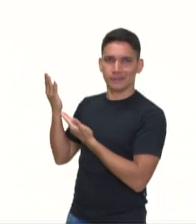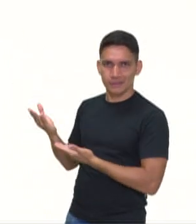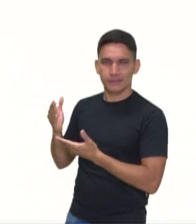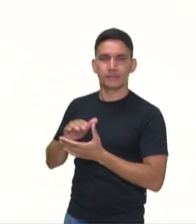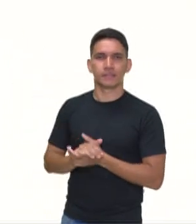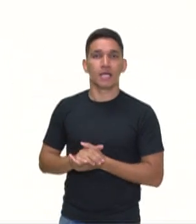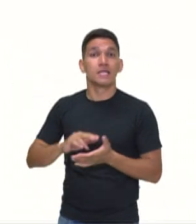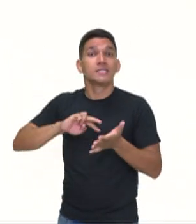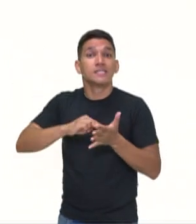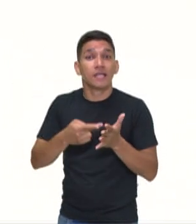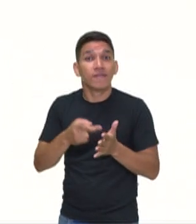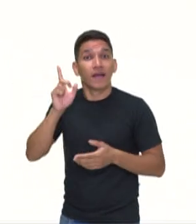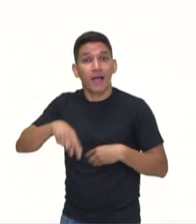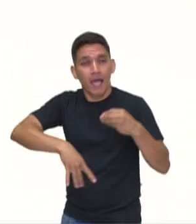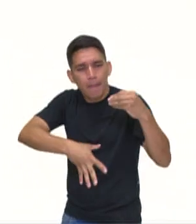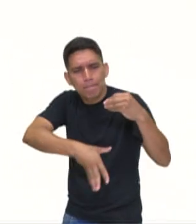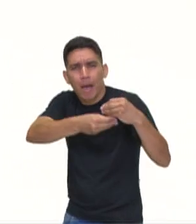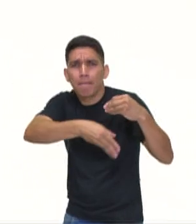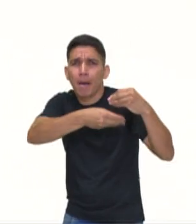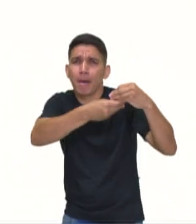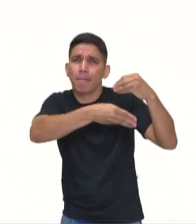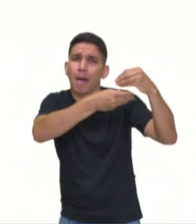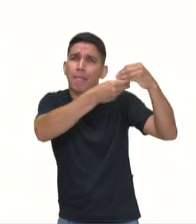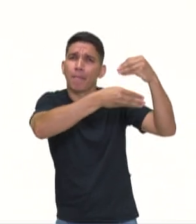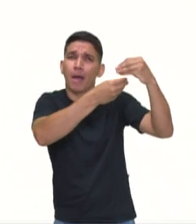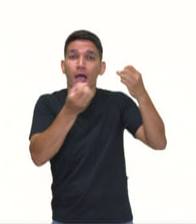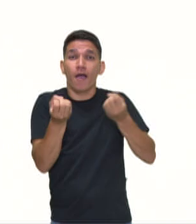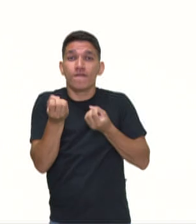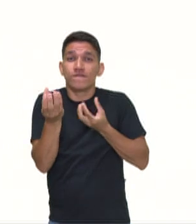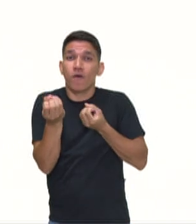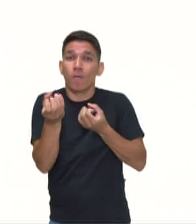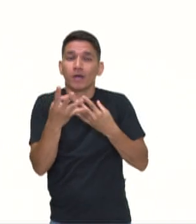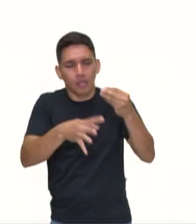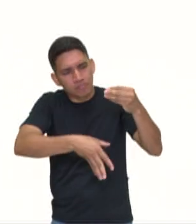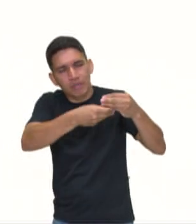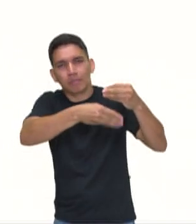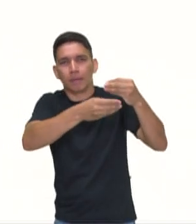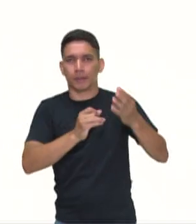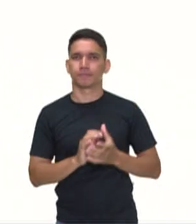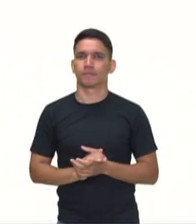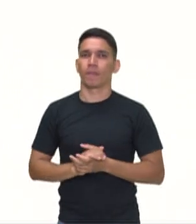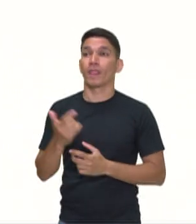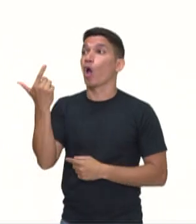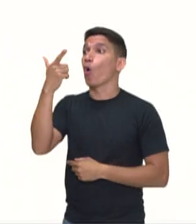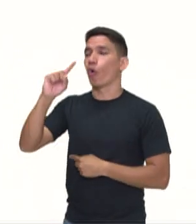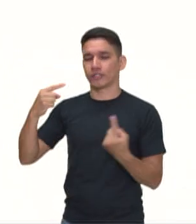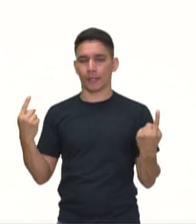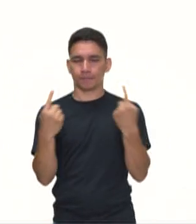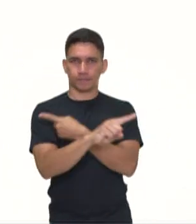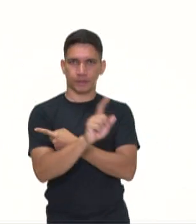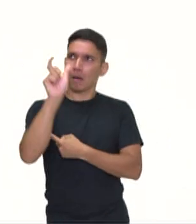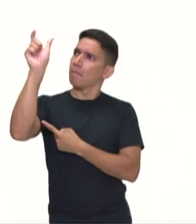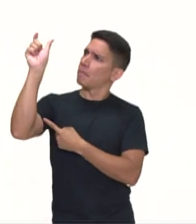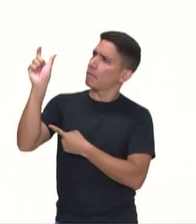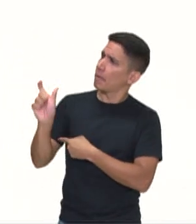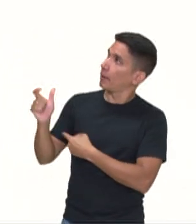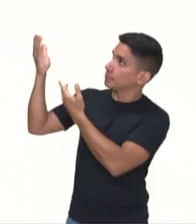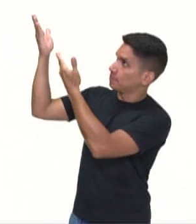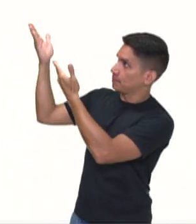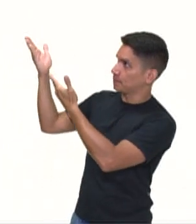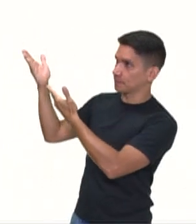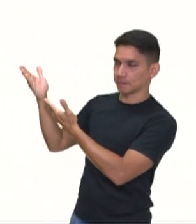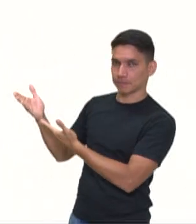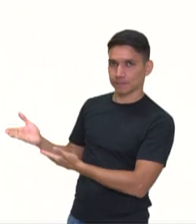quer dizer em adição, também, apesar de, oposição, but, however, although, despite,